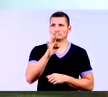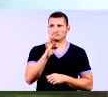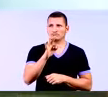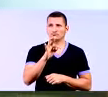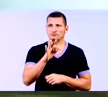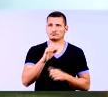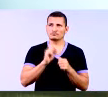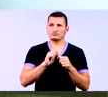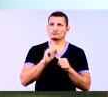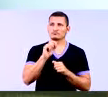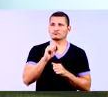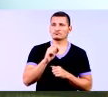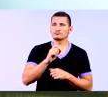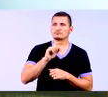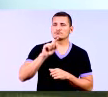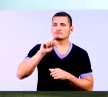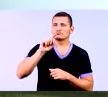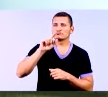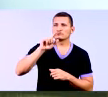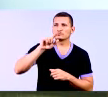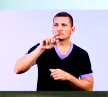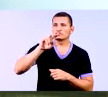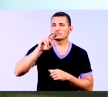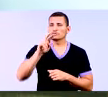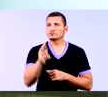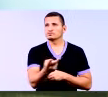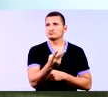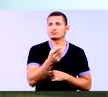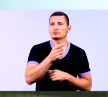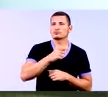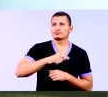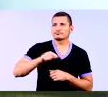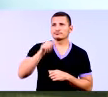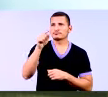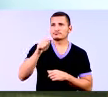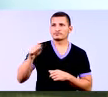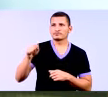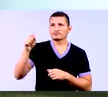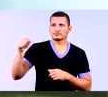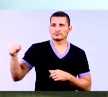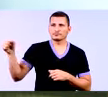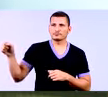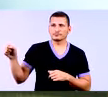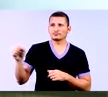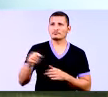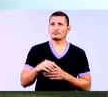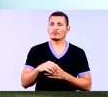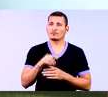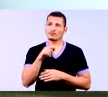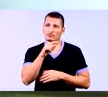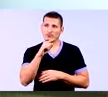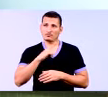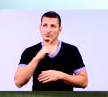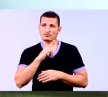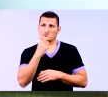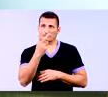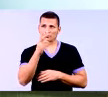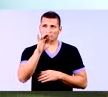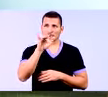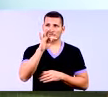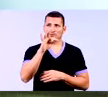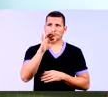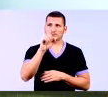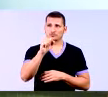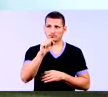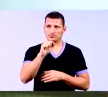1000 viagens, 2 milhões e 400 viagens. Ah, se o bit interno daquele processador já são 2 bits por vez, então ele não